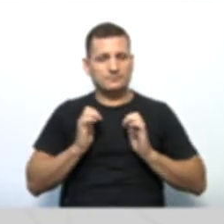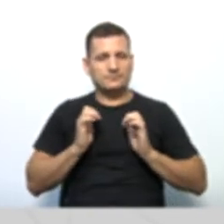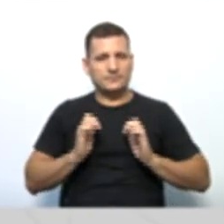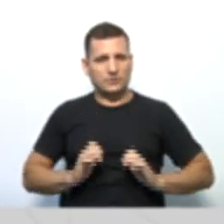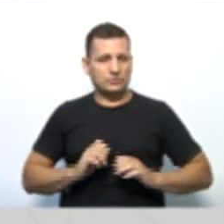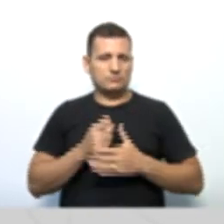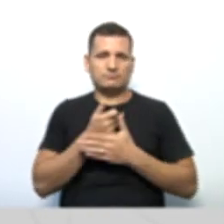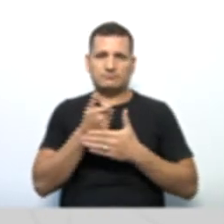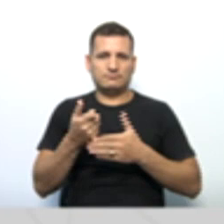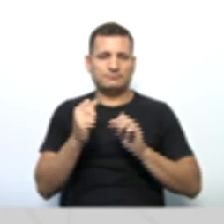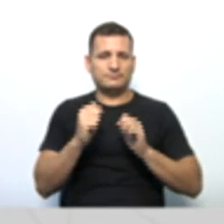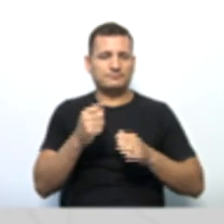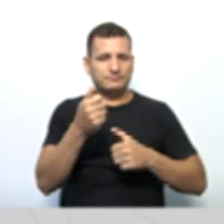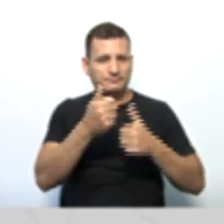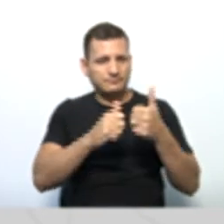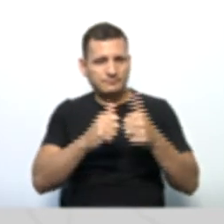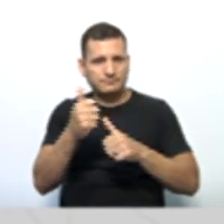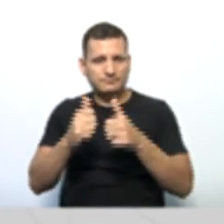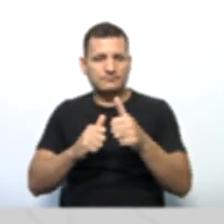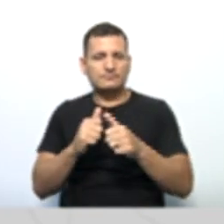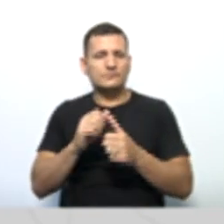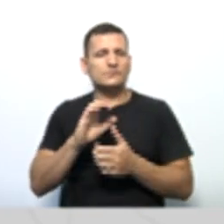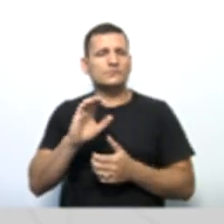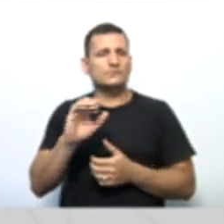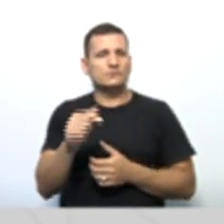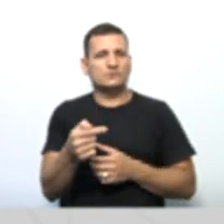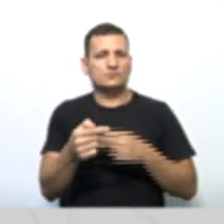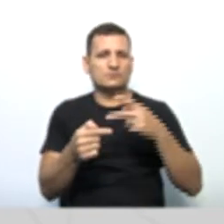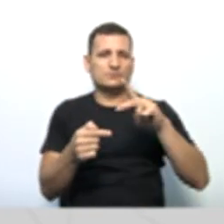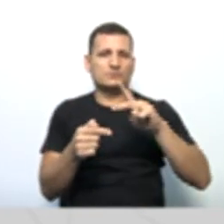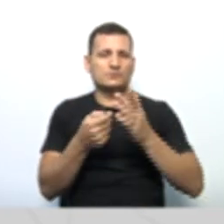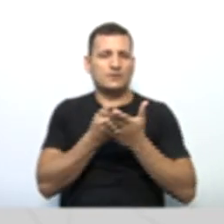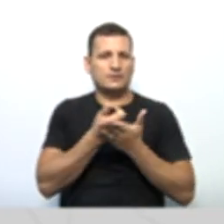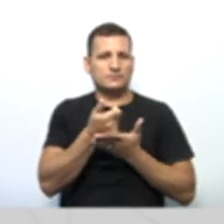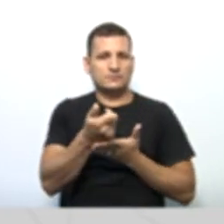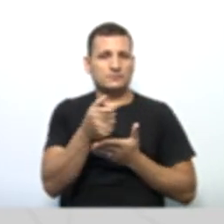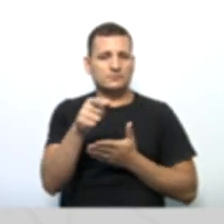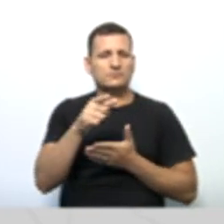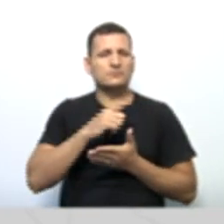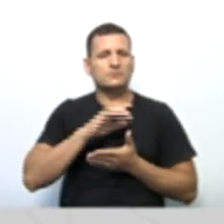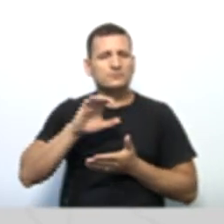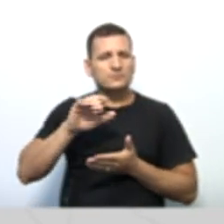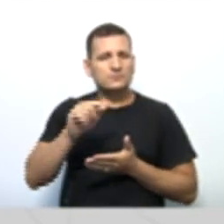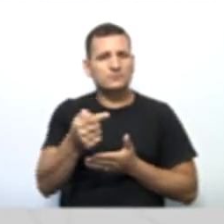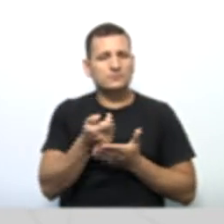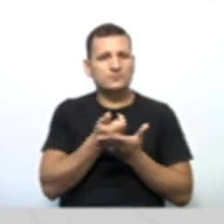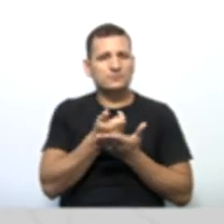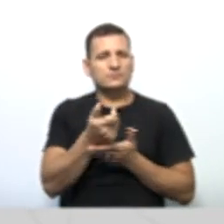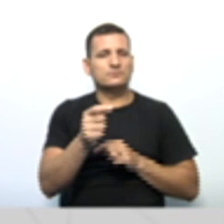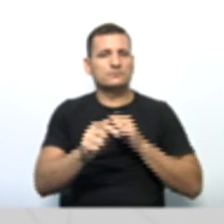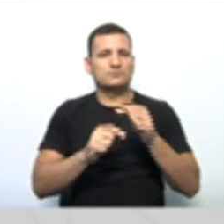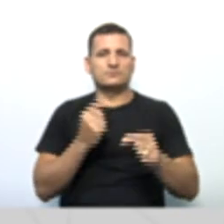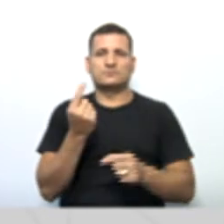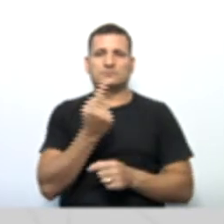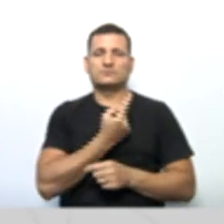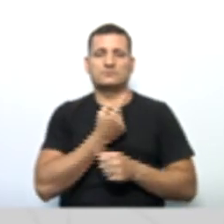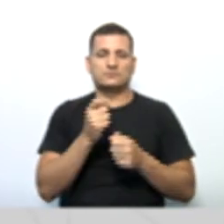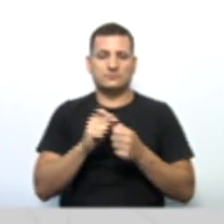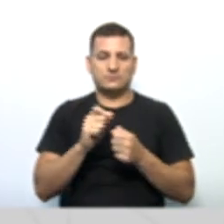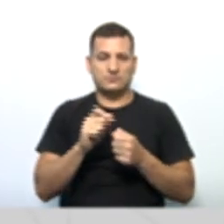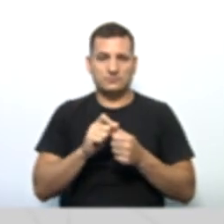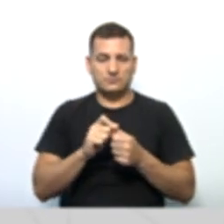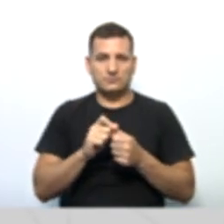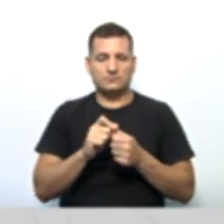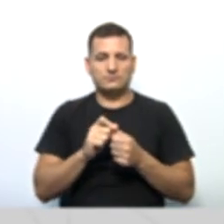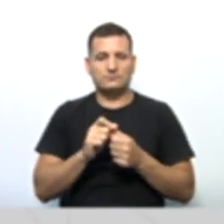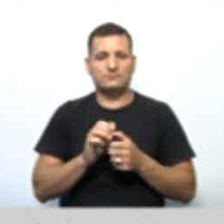pelas consequências de sua ação. E aqui a gente tem a ênfase para a questão da consequência daquilo que a gente faz, né, professor? Exatamente.